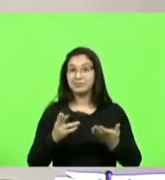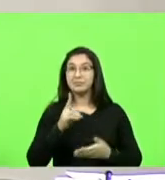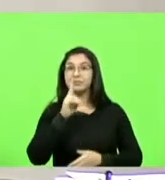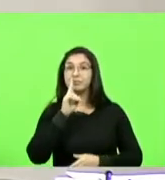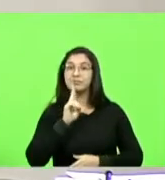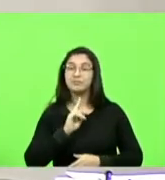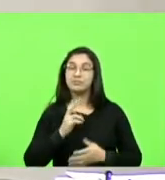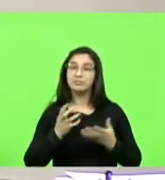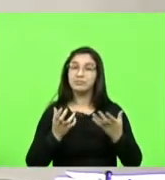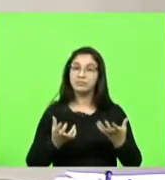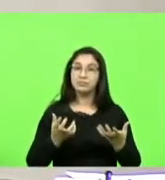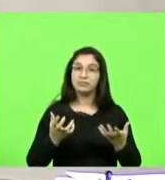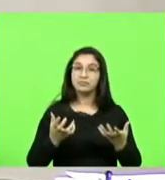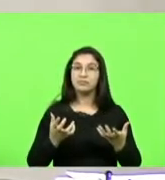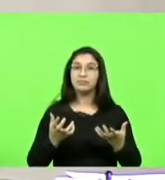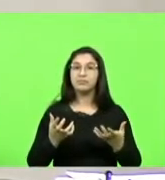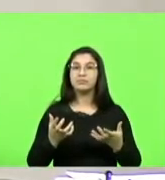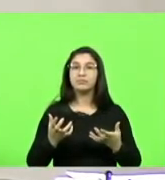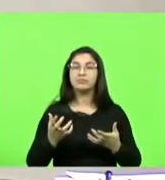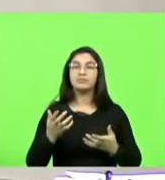Ivan Nats